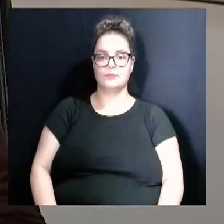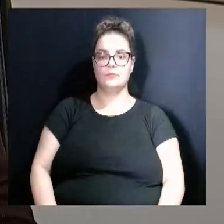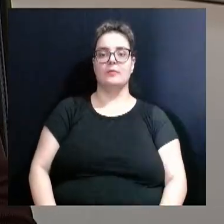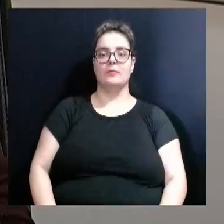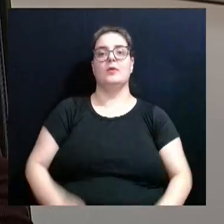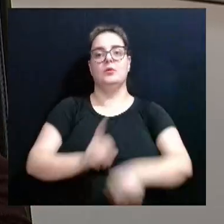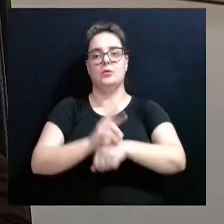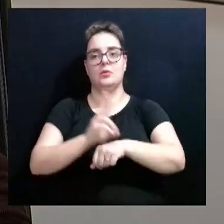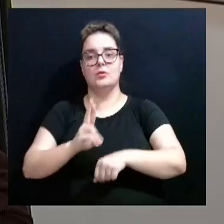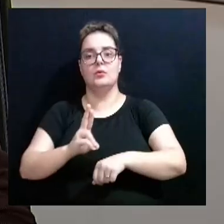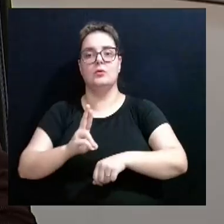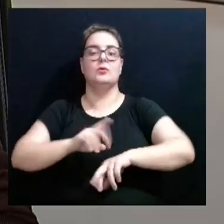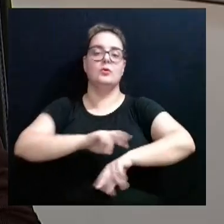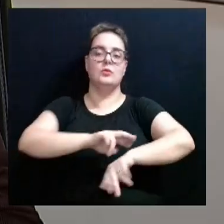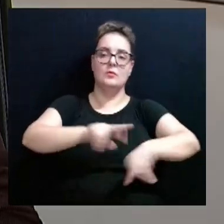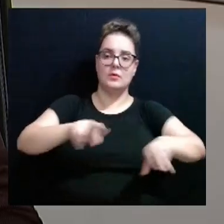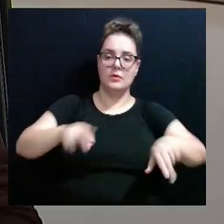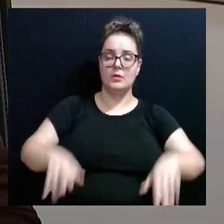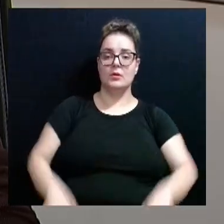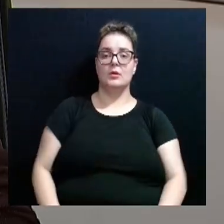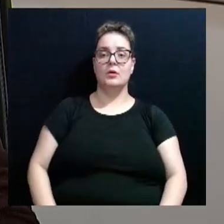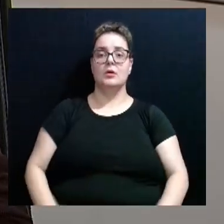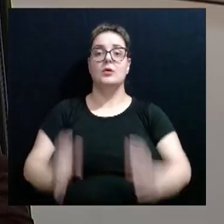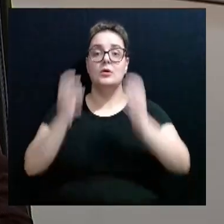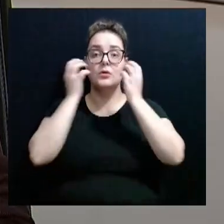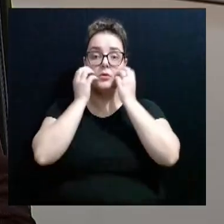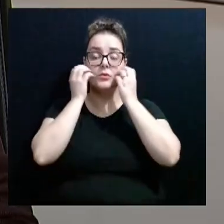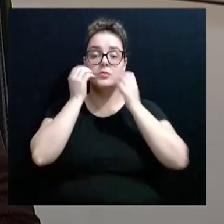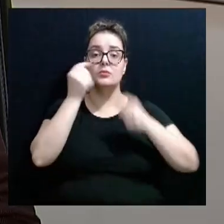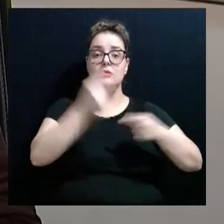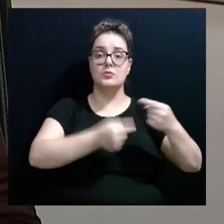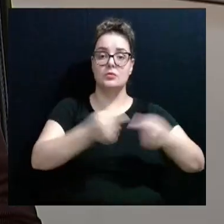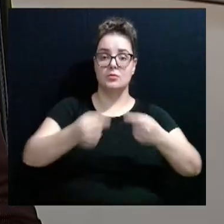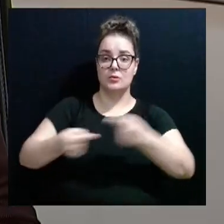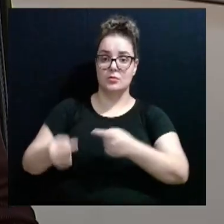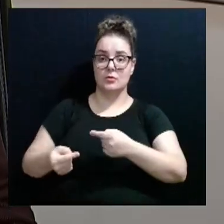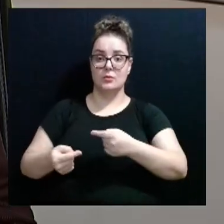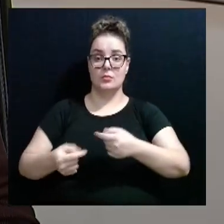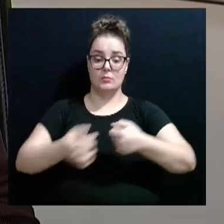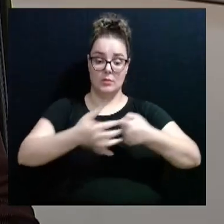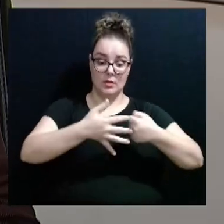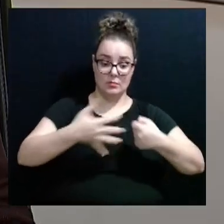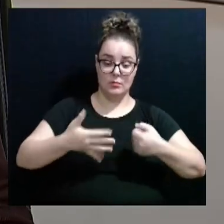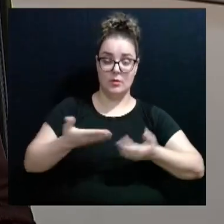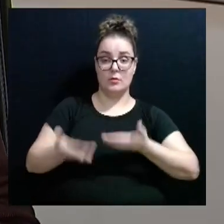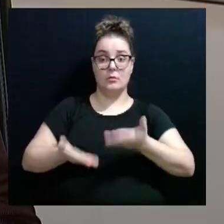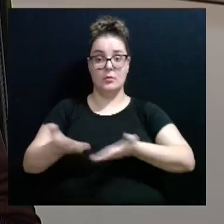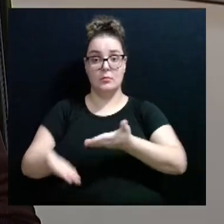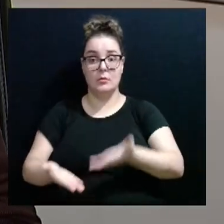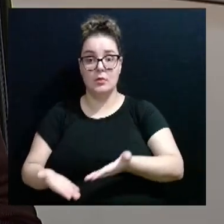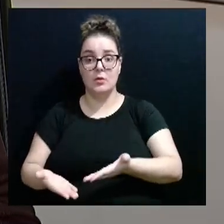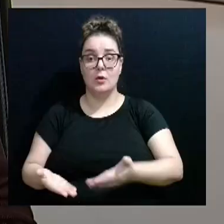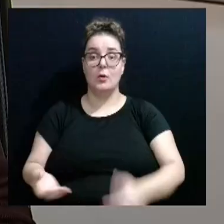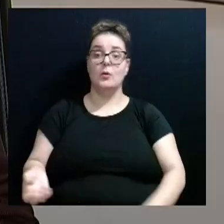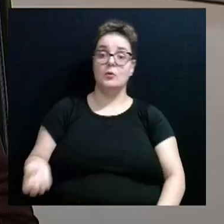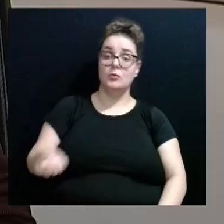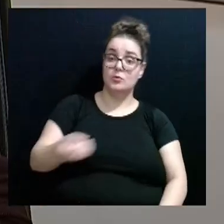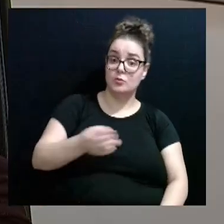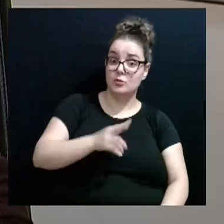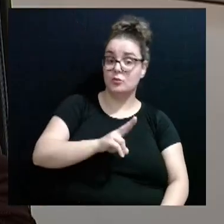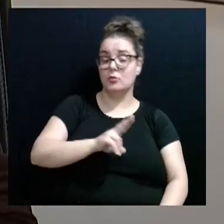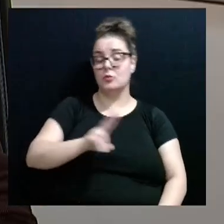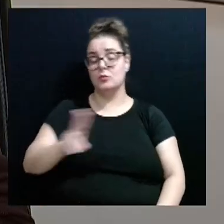Amaral. Na Sobrapar nós discutimos a síndrome, os tratamentos, os novos medicamentos, as novas tecnologias